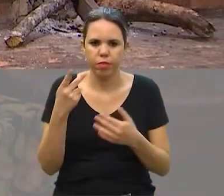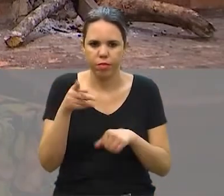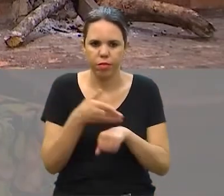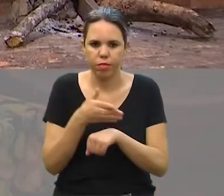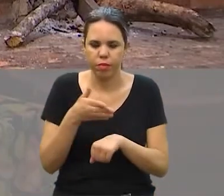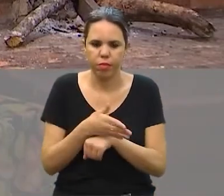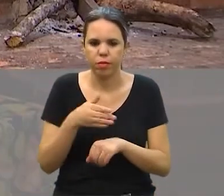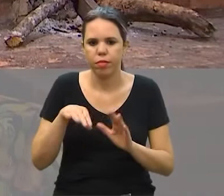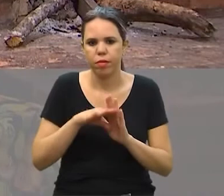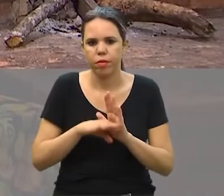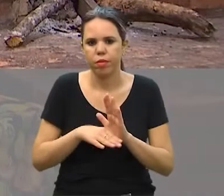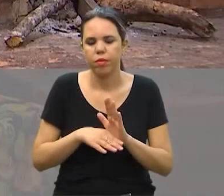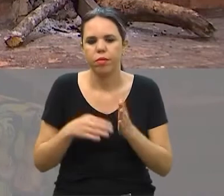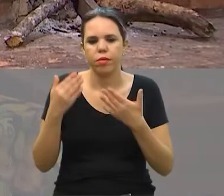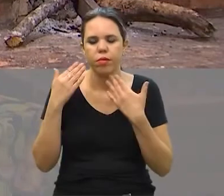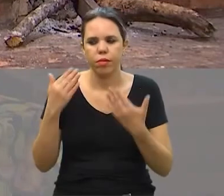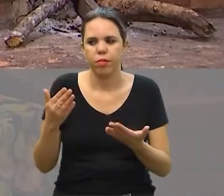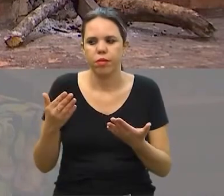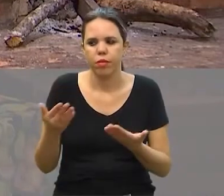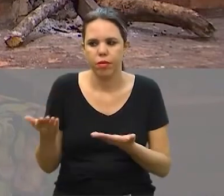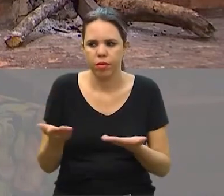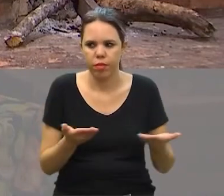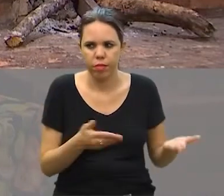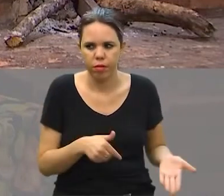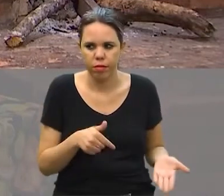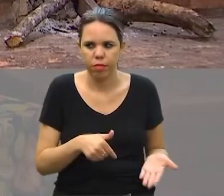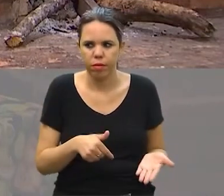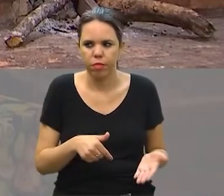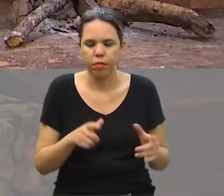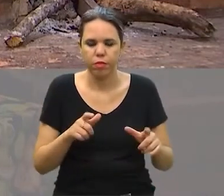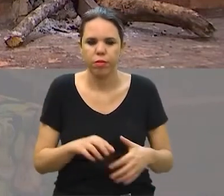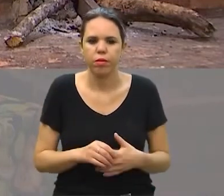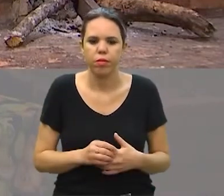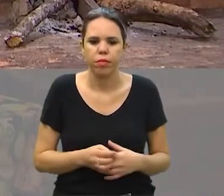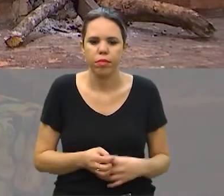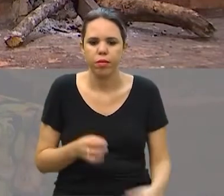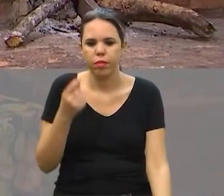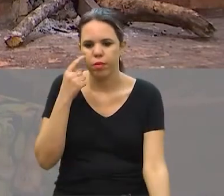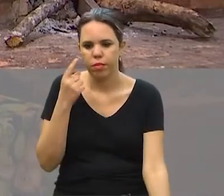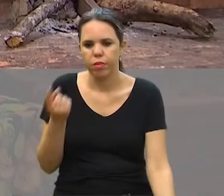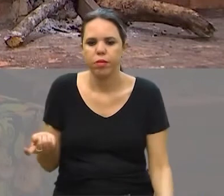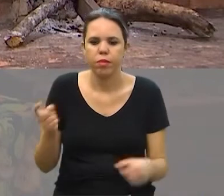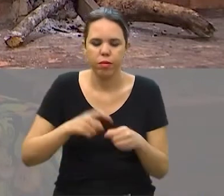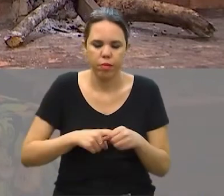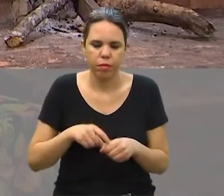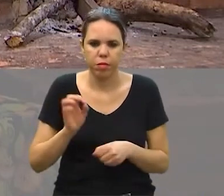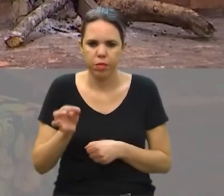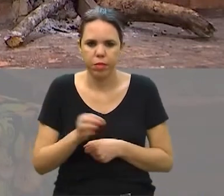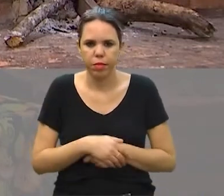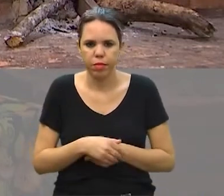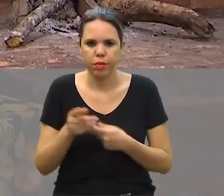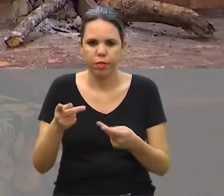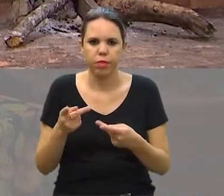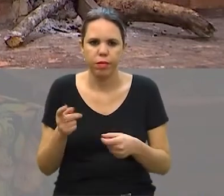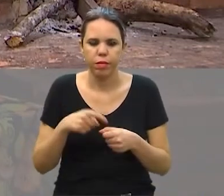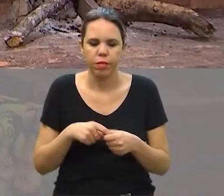sua participação aqui no programa. Muito obrigado por receber a gente no seu espaço. E ó, você volta, não volta? Com certeza. É só me